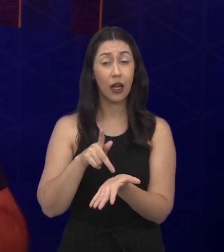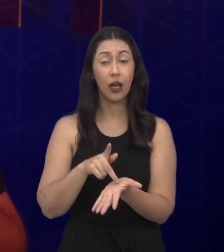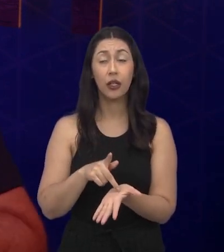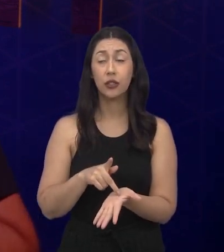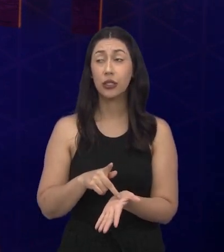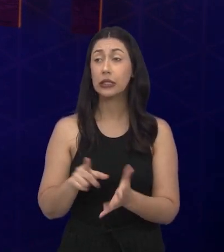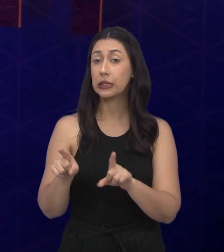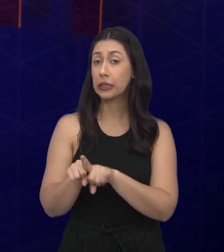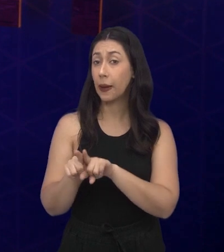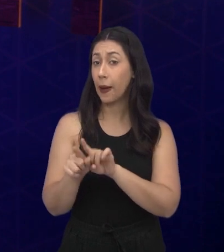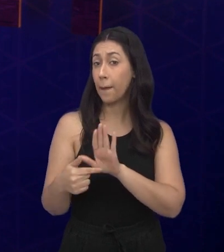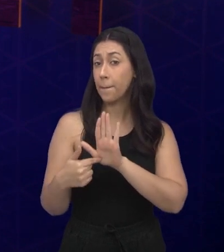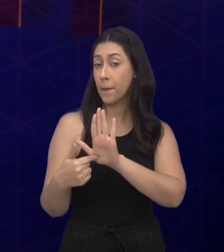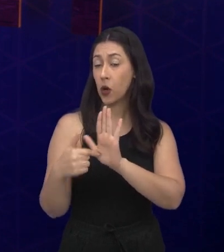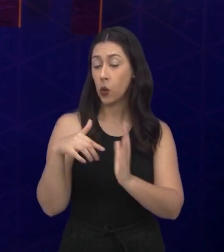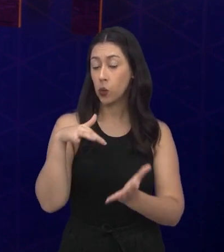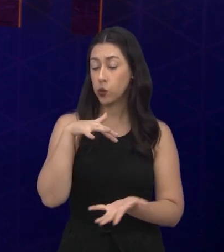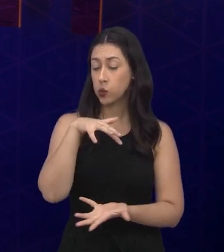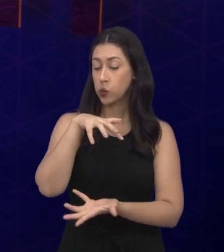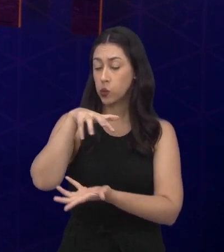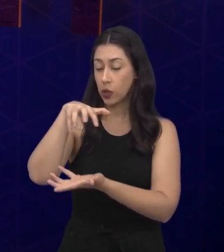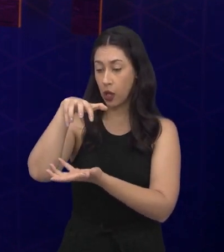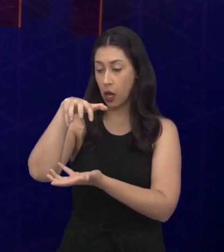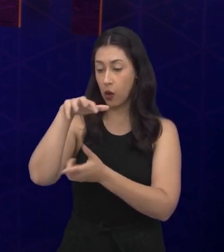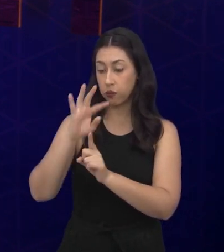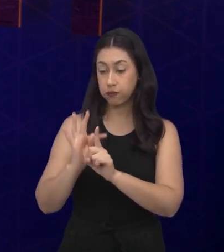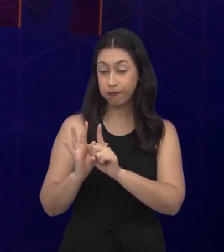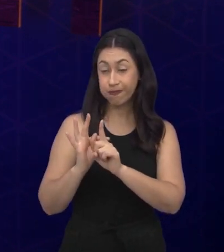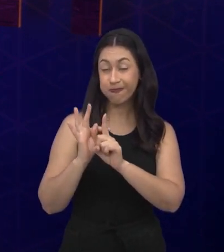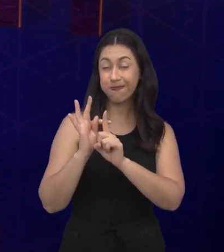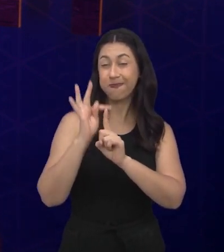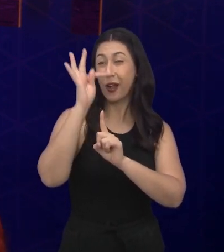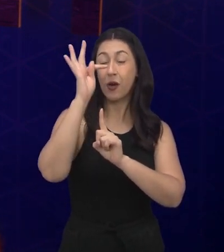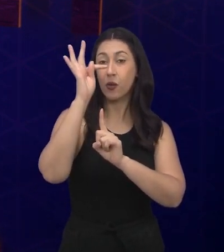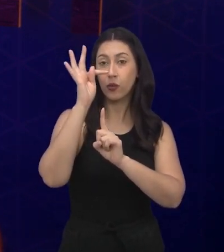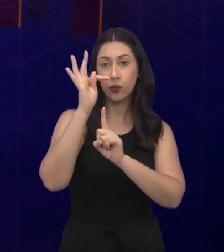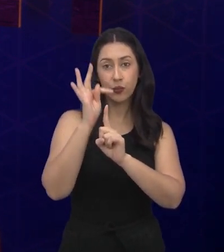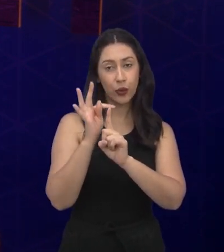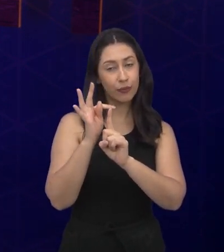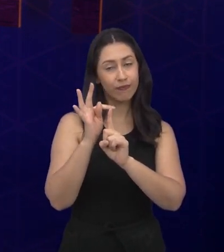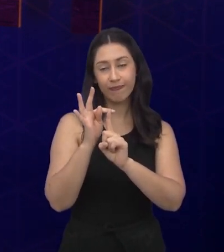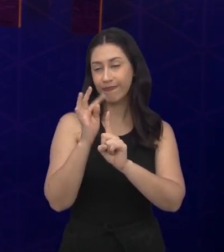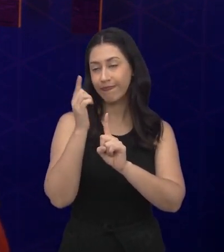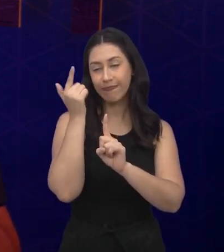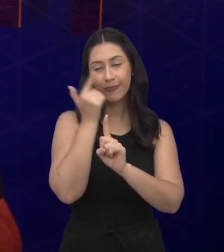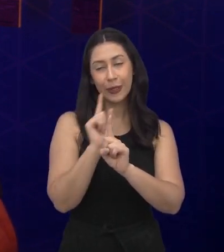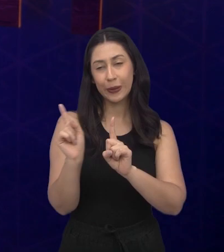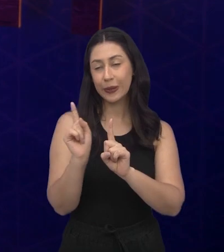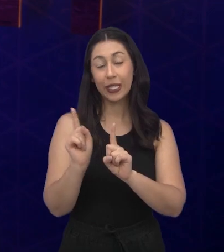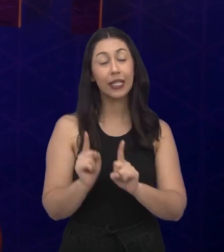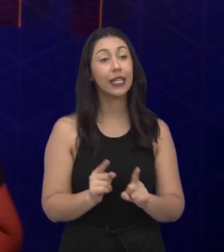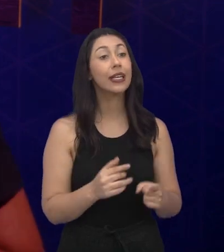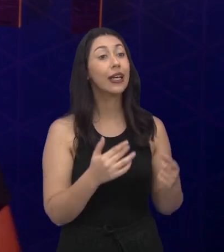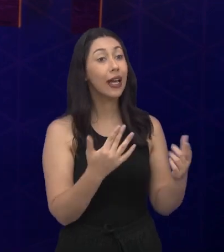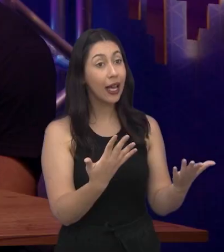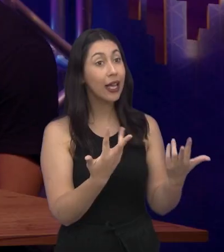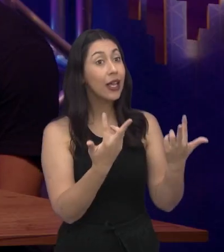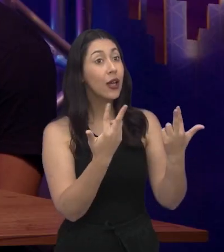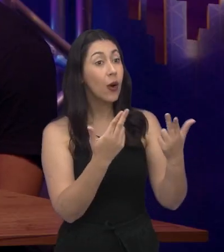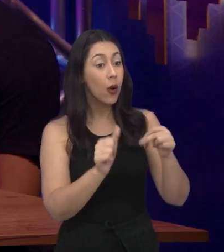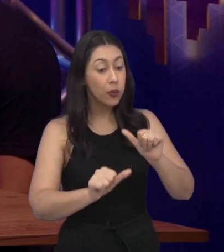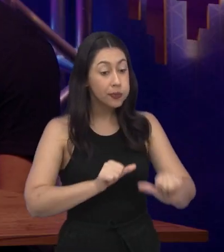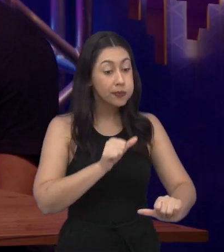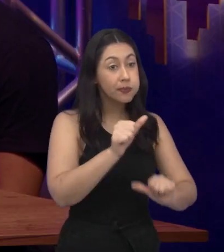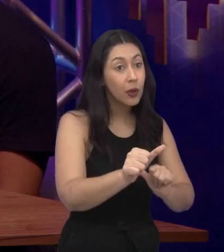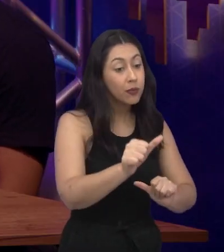mostram que o aquecimento global não entrou em um estágio que não dá mais para voltar atrás. Que é justamente essa questão do